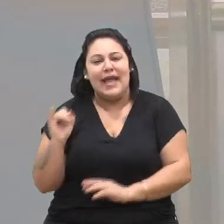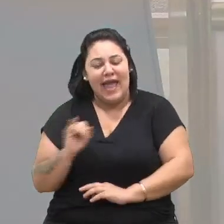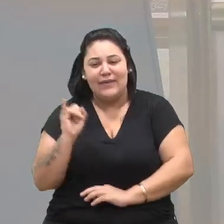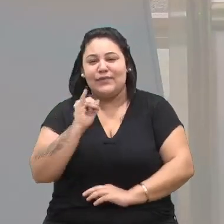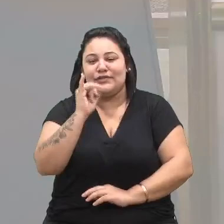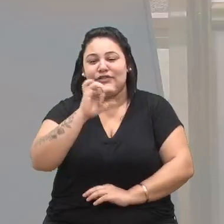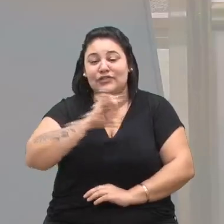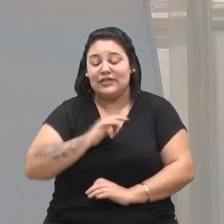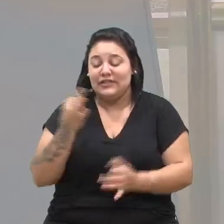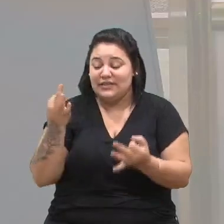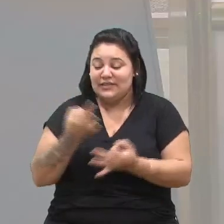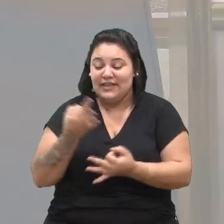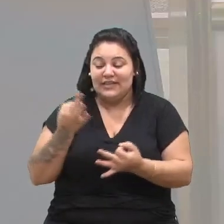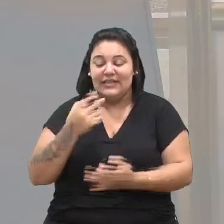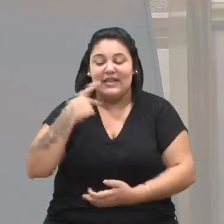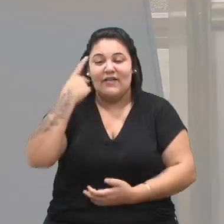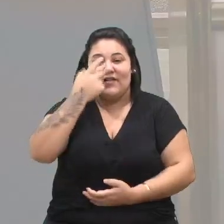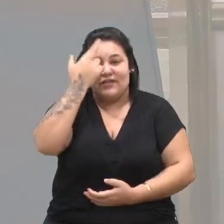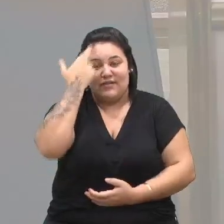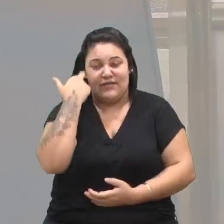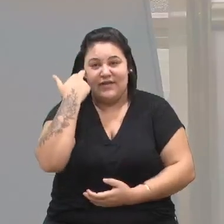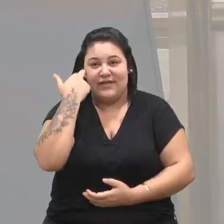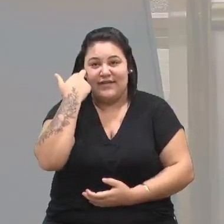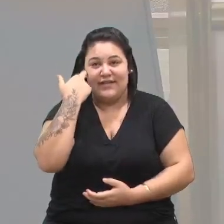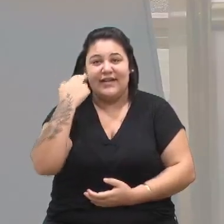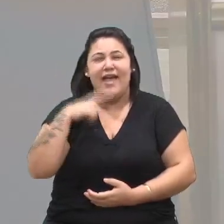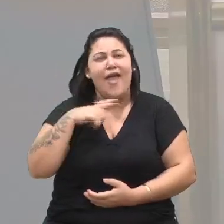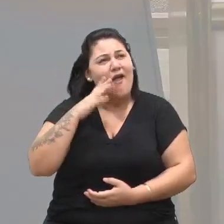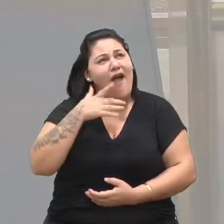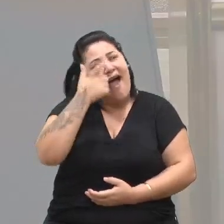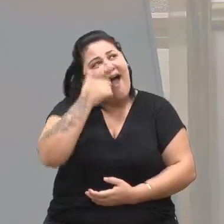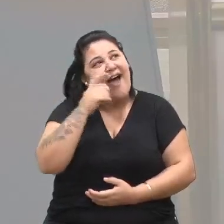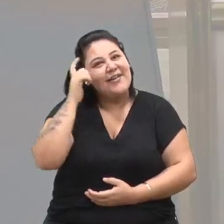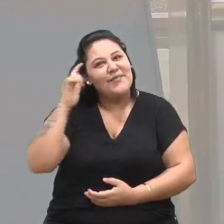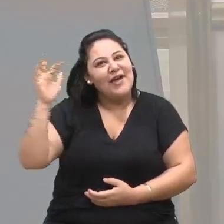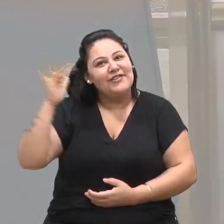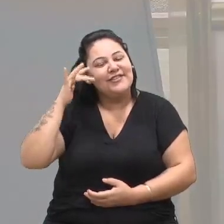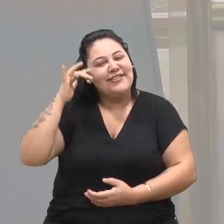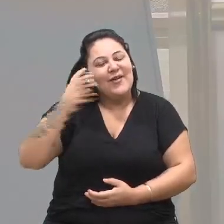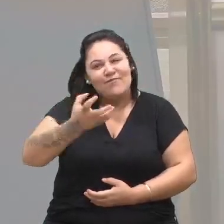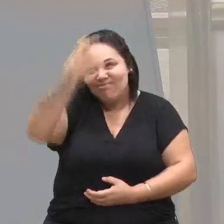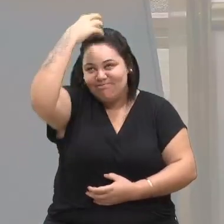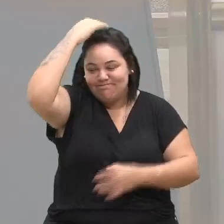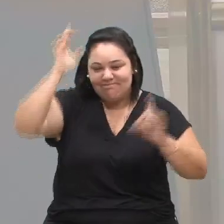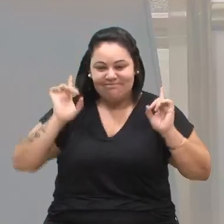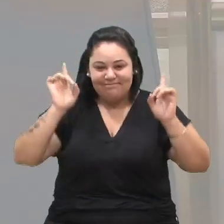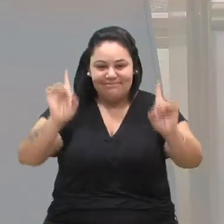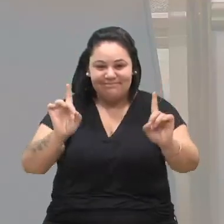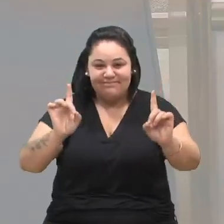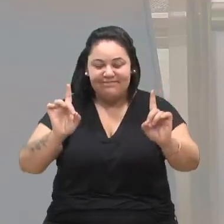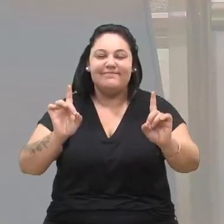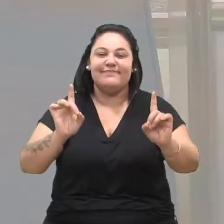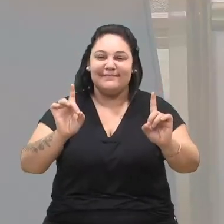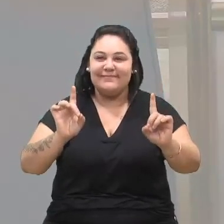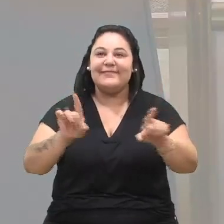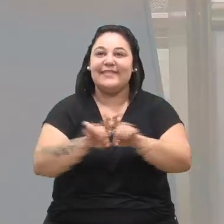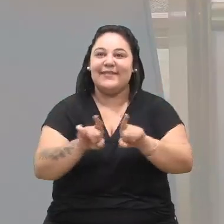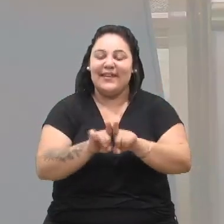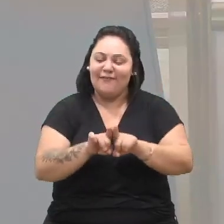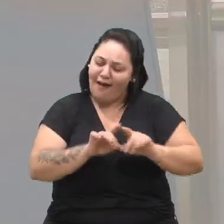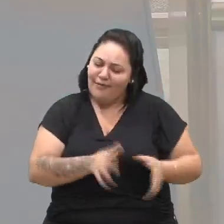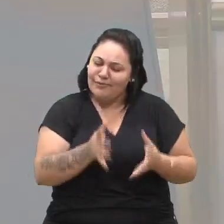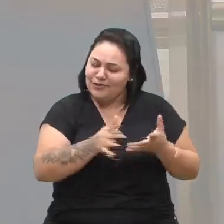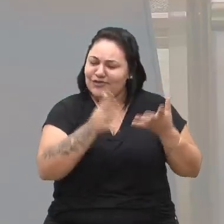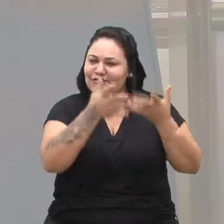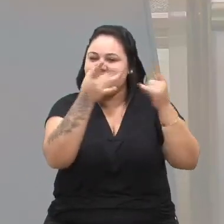certeza, vereador Rafael, que daqui a pouco ela já se imagina nesse trio, como princesa ou como rainha, e vai cultivando isso,